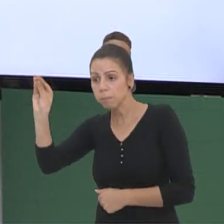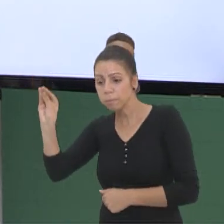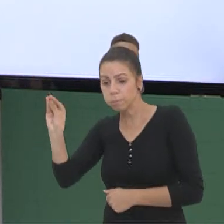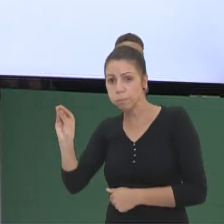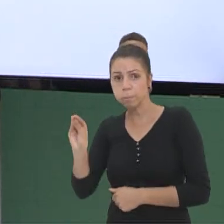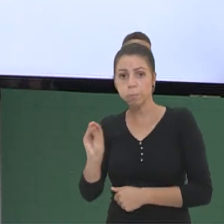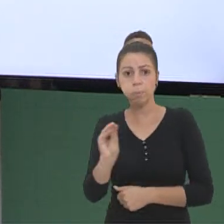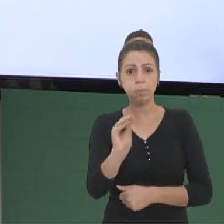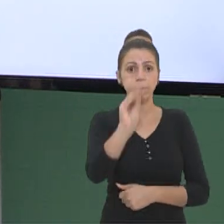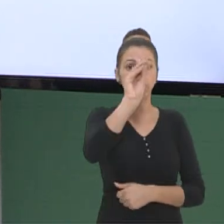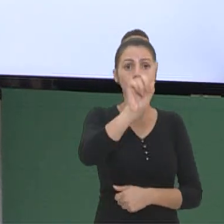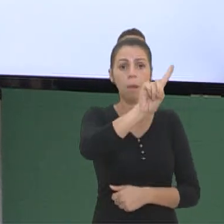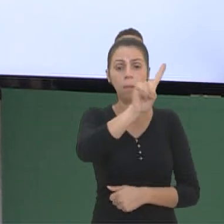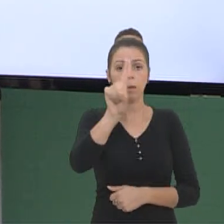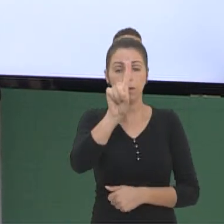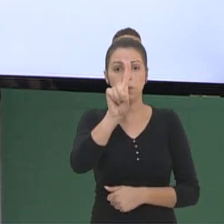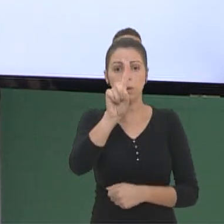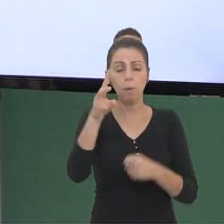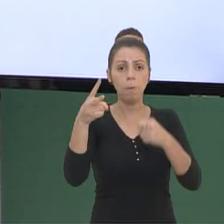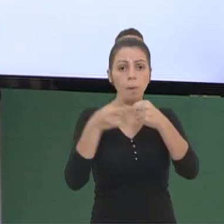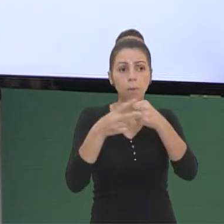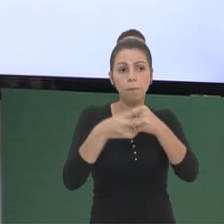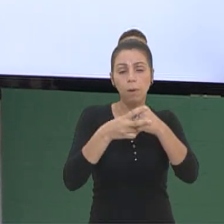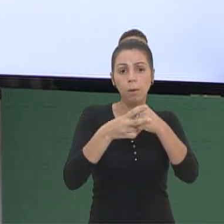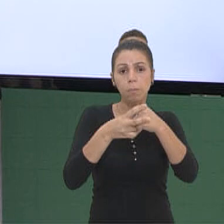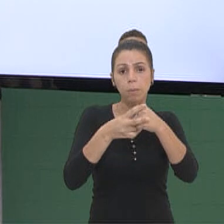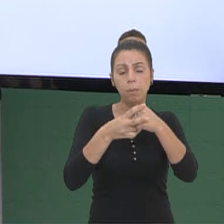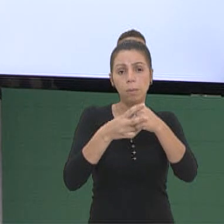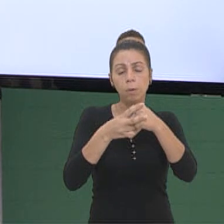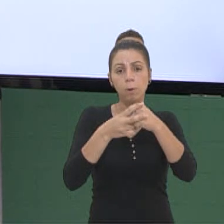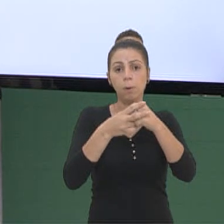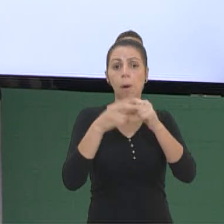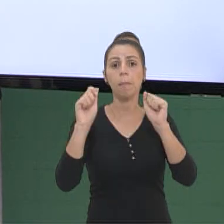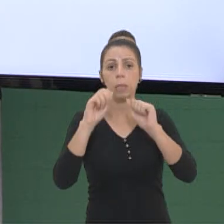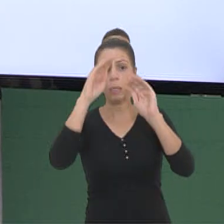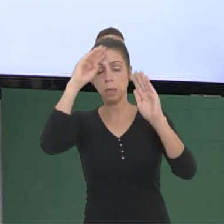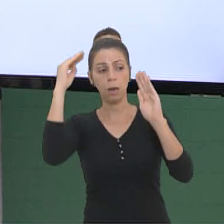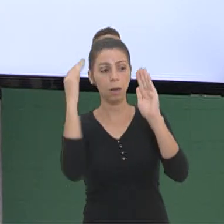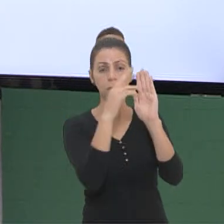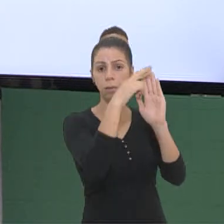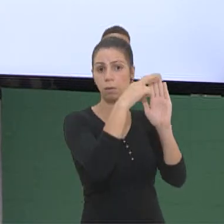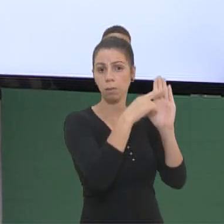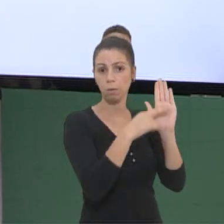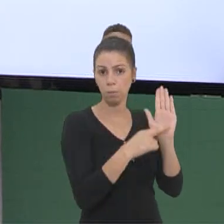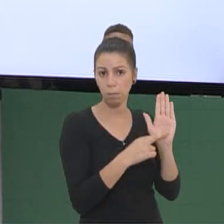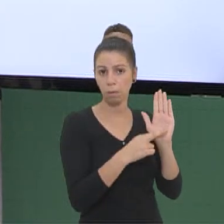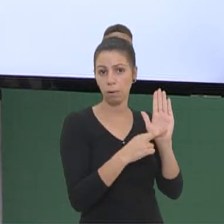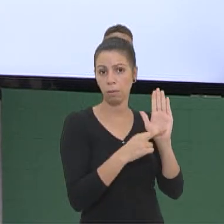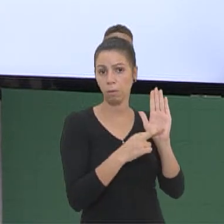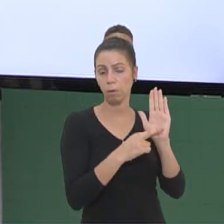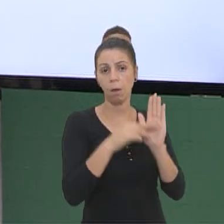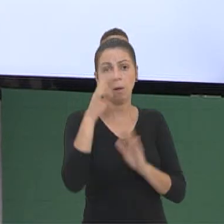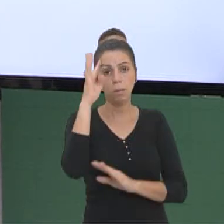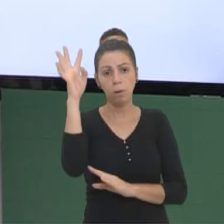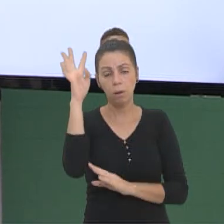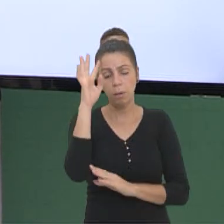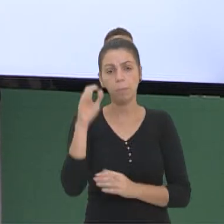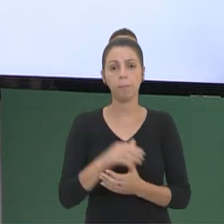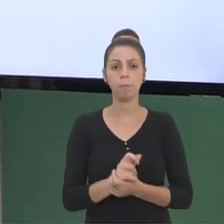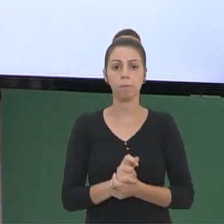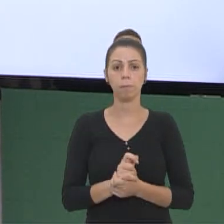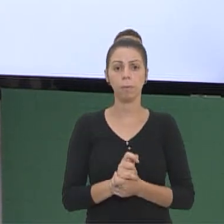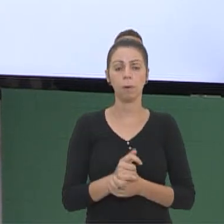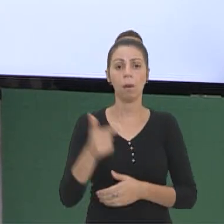negação e entre o verbo conjugado, respeitando a regra de conjugação dos reflexivos, tá? Segunda pessoa,